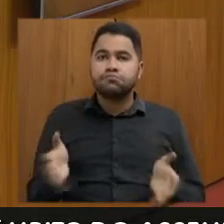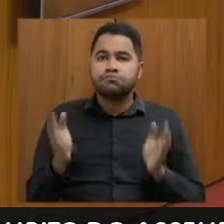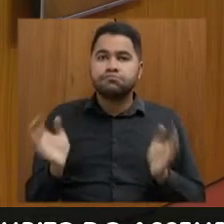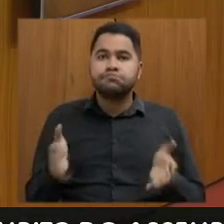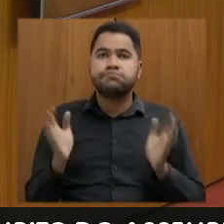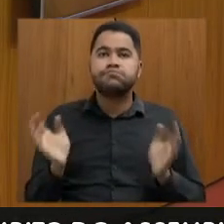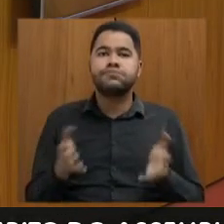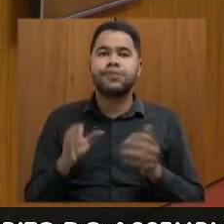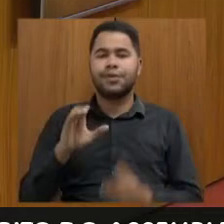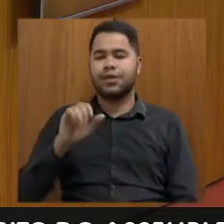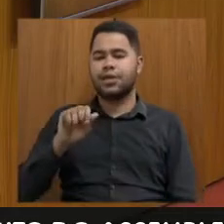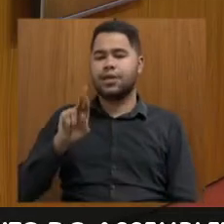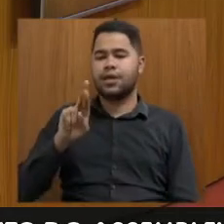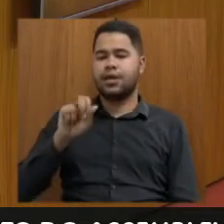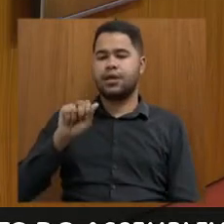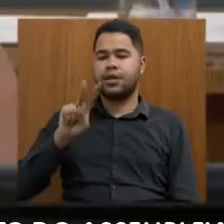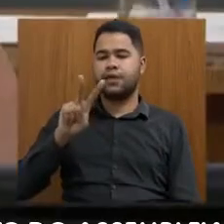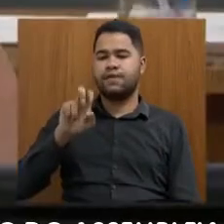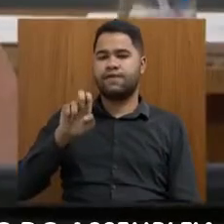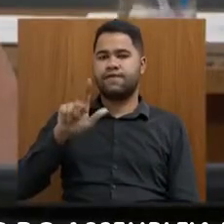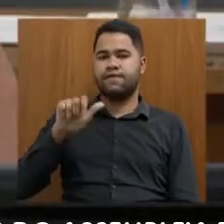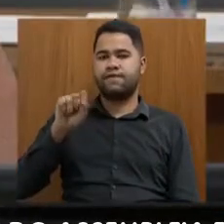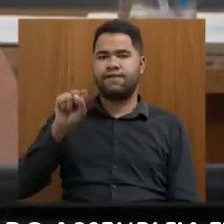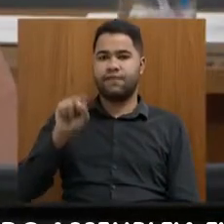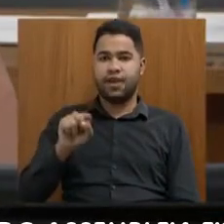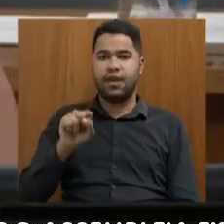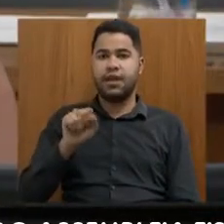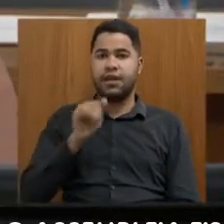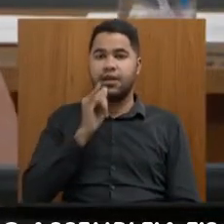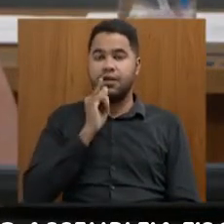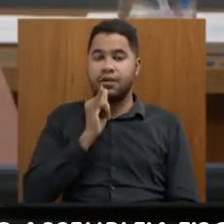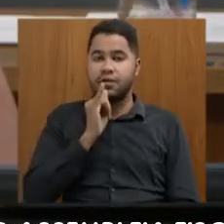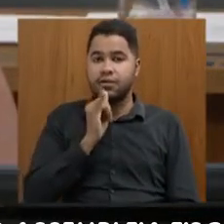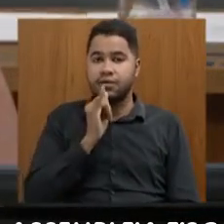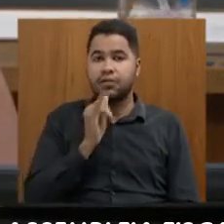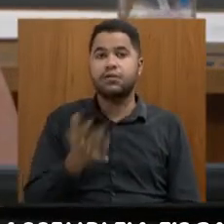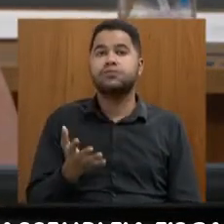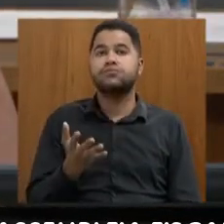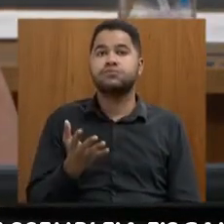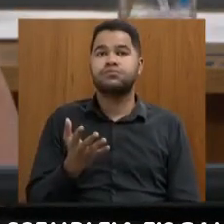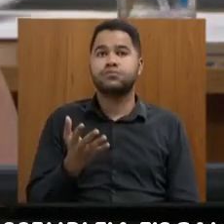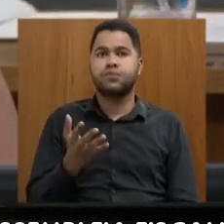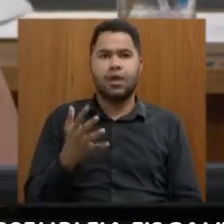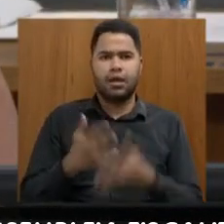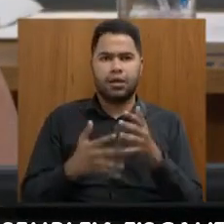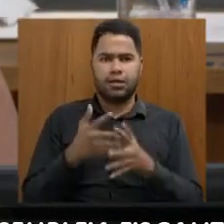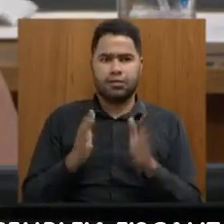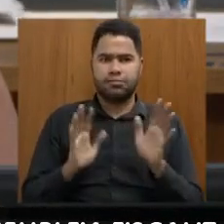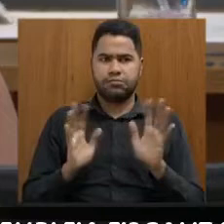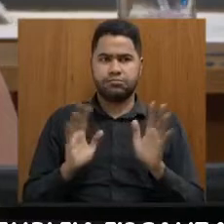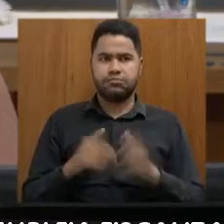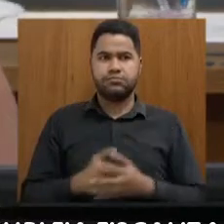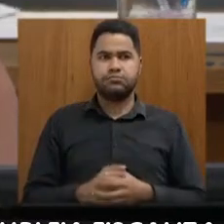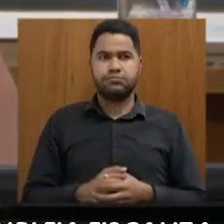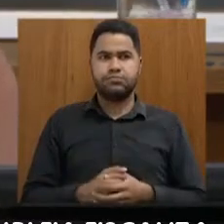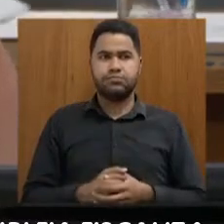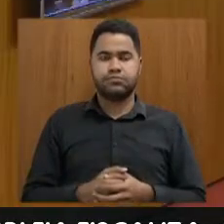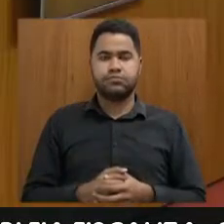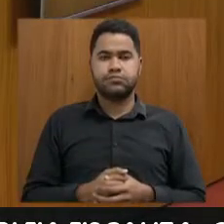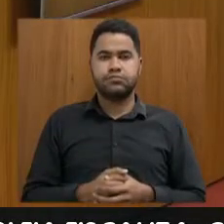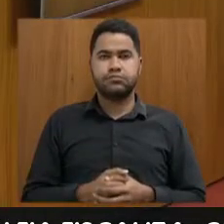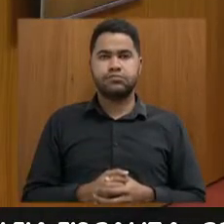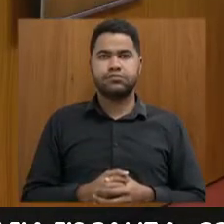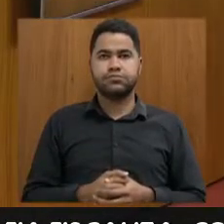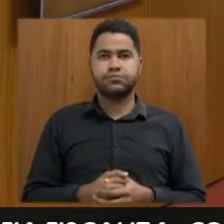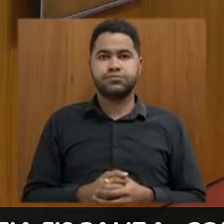que entendo que lá de caravellos não vai transportar baleia não né lá